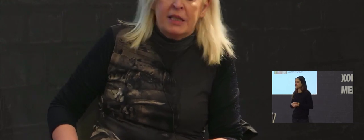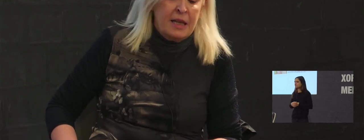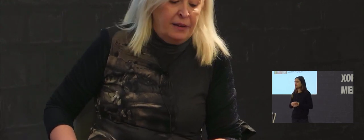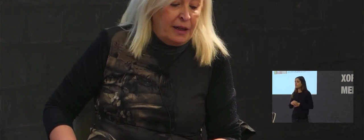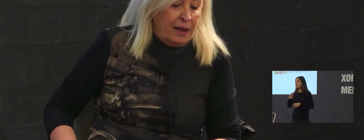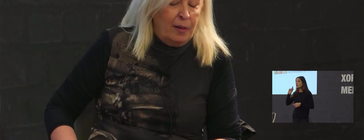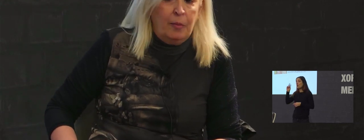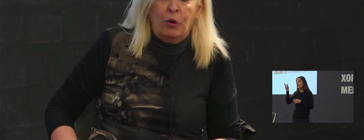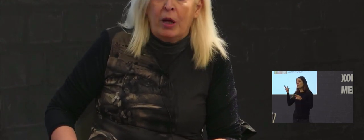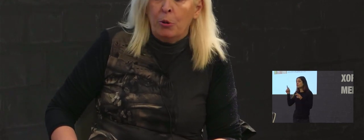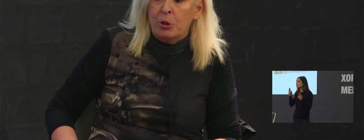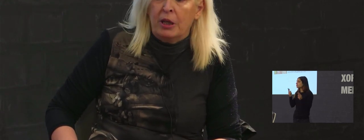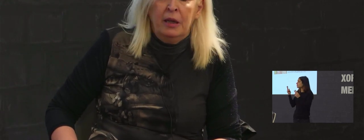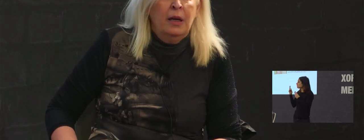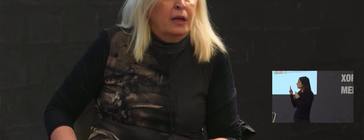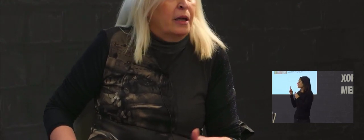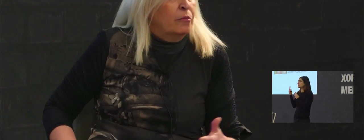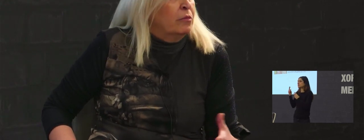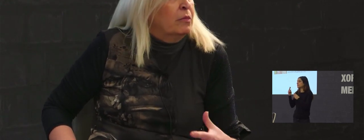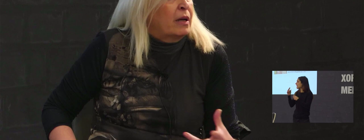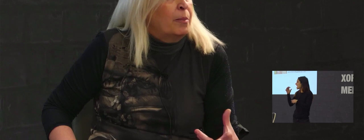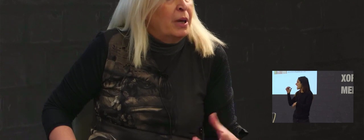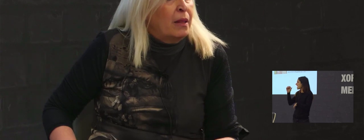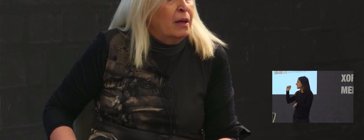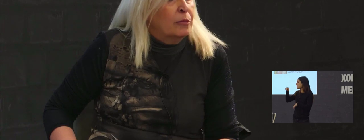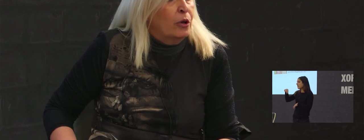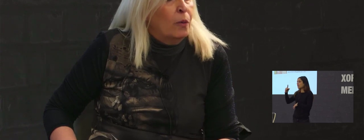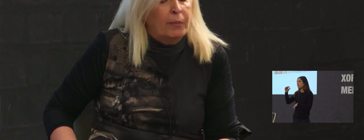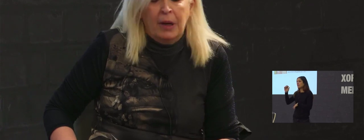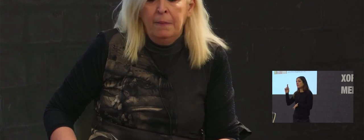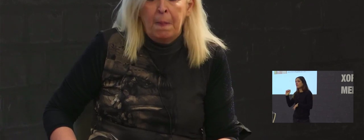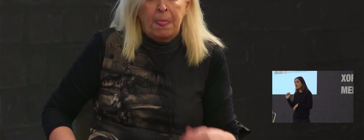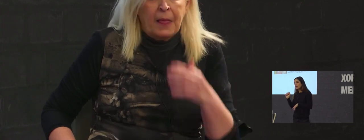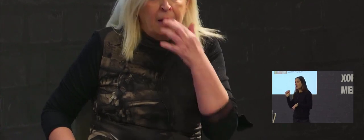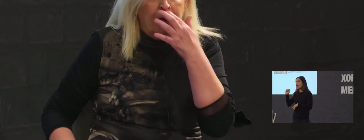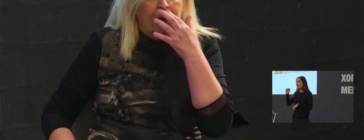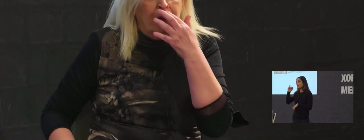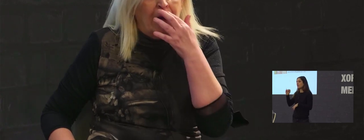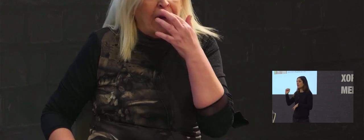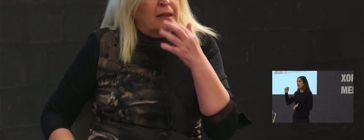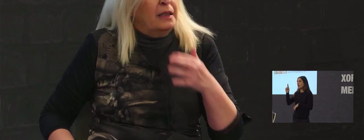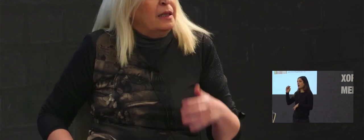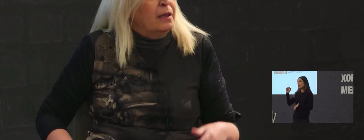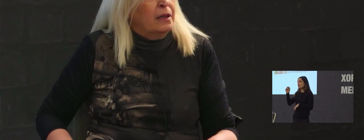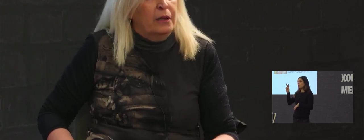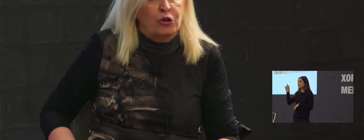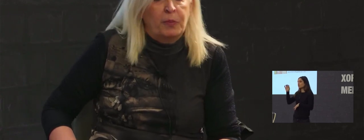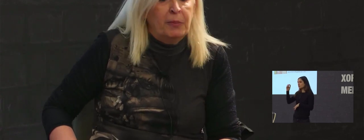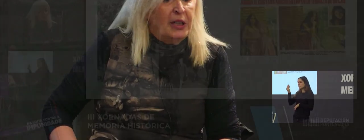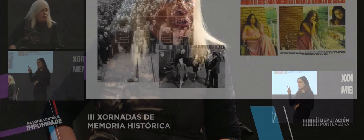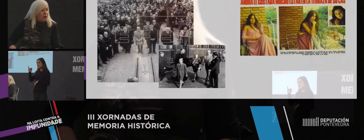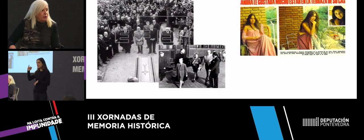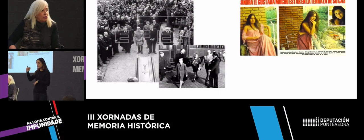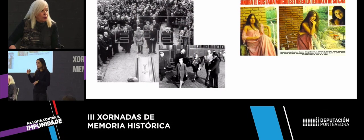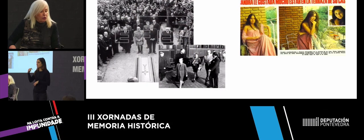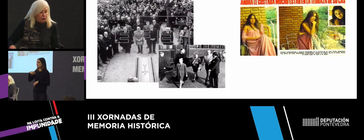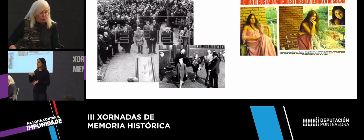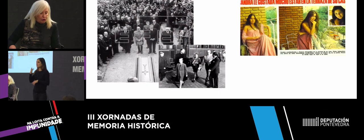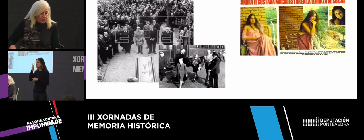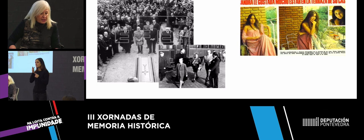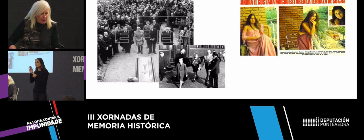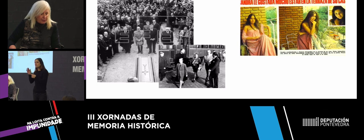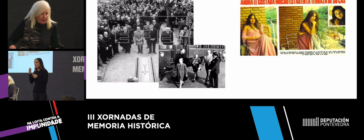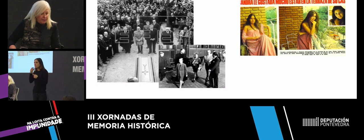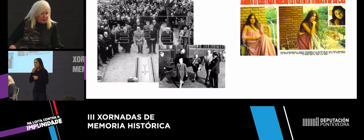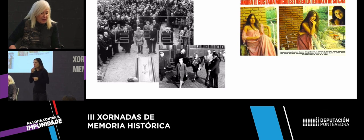é o de Sandra Mozarovsky, que era unha rapaza moi guapa, actriz nos primeiros anos